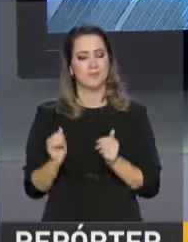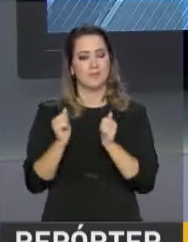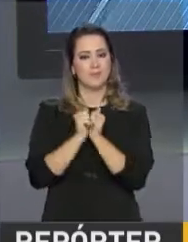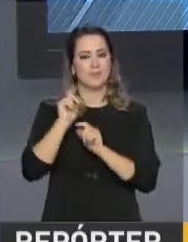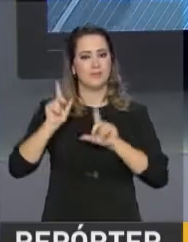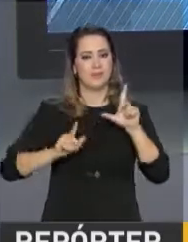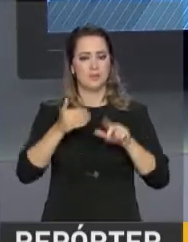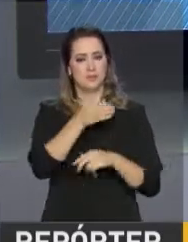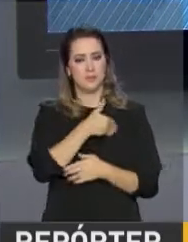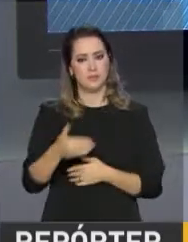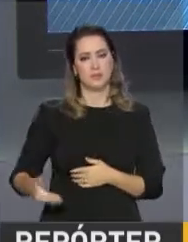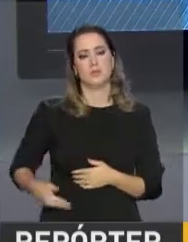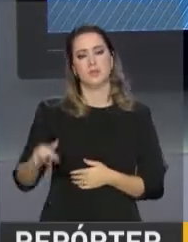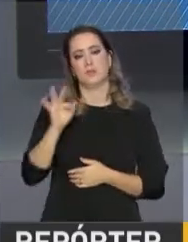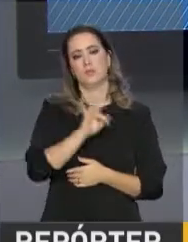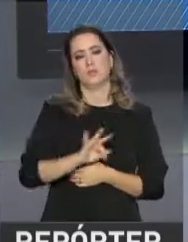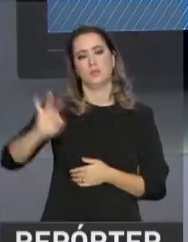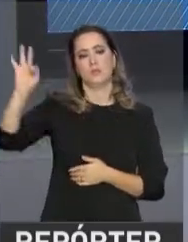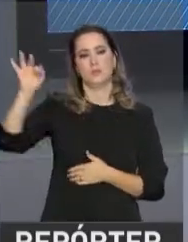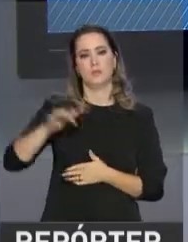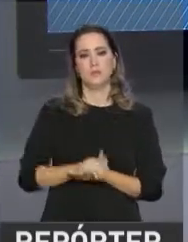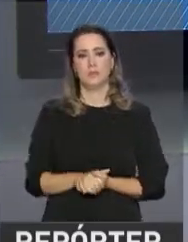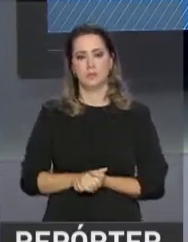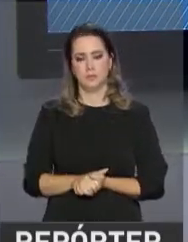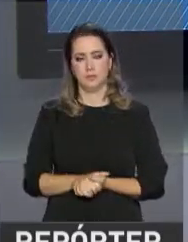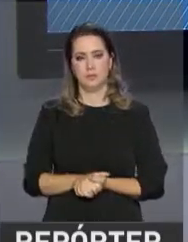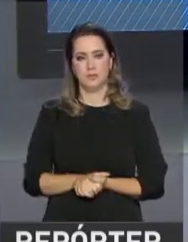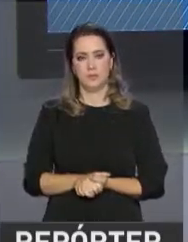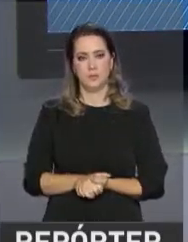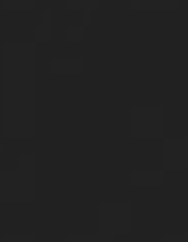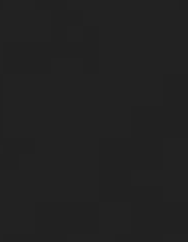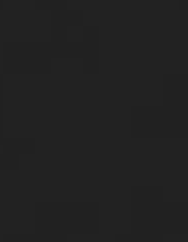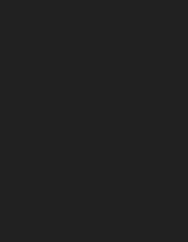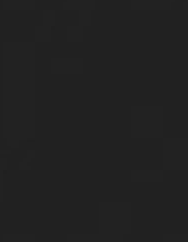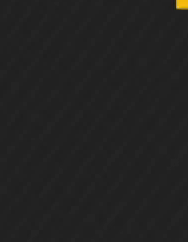continue com a gente aqui na nbr a tv do governo federal